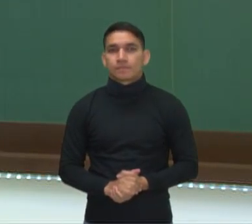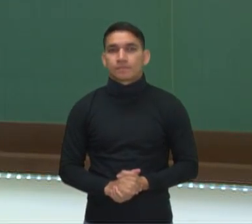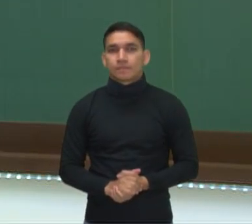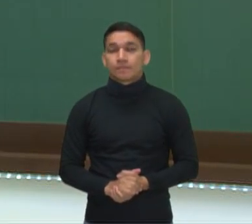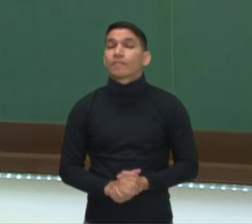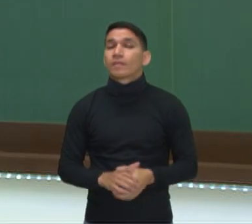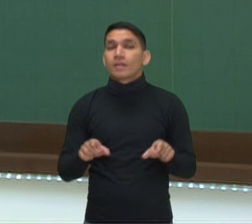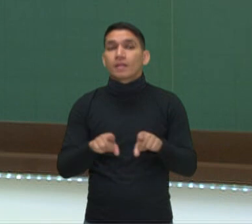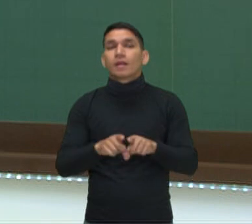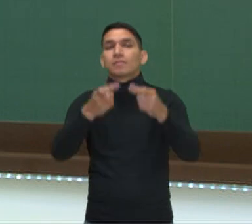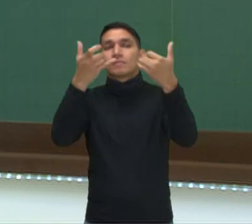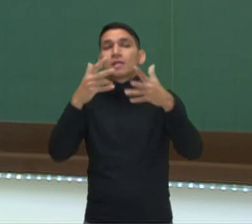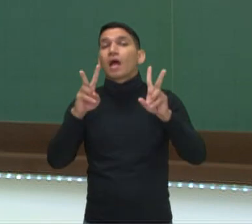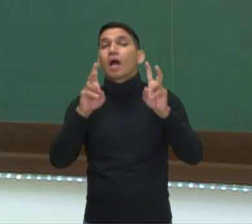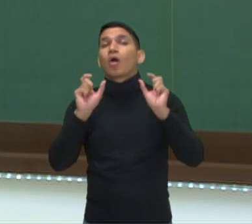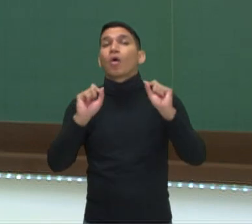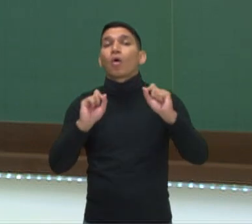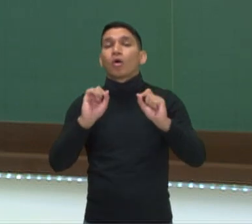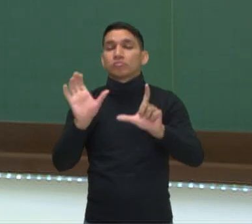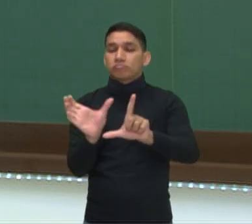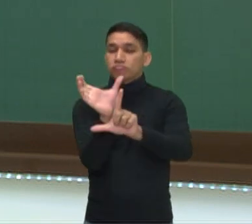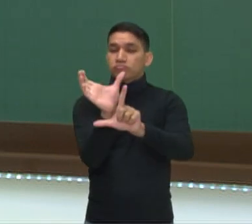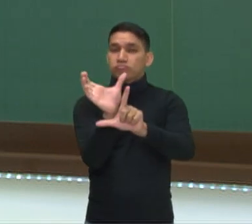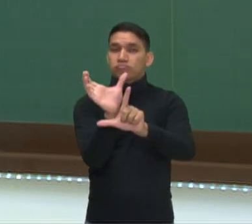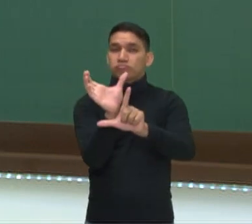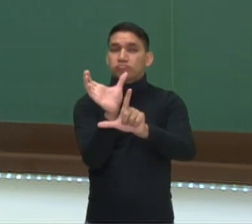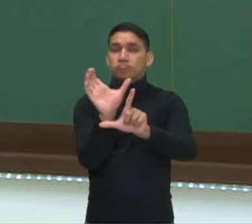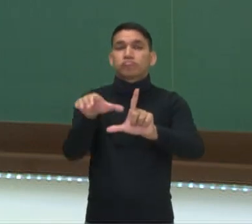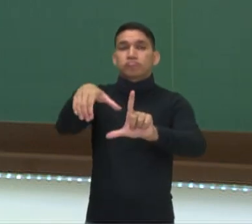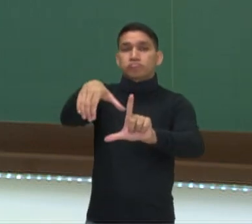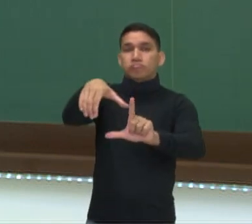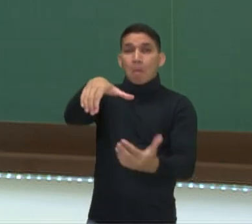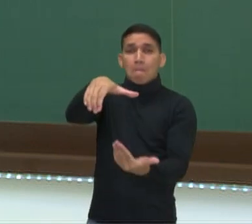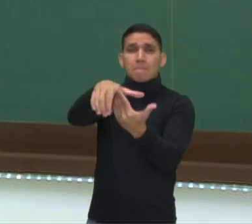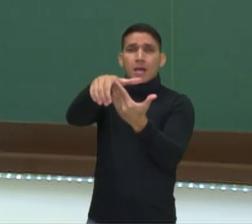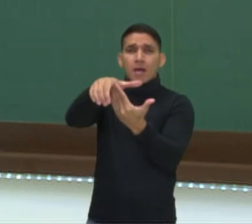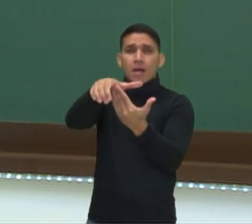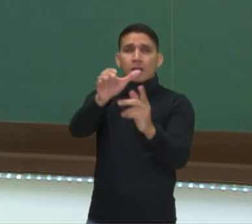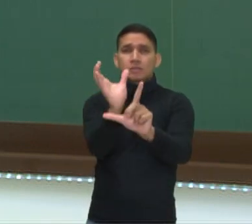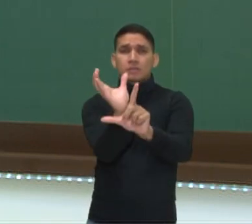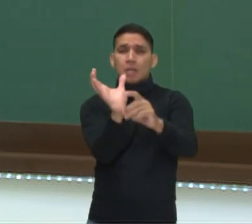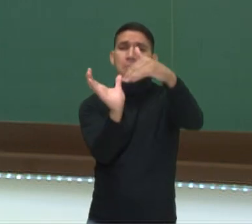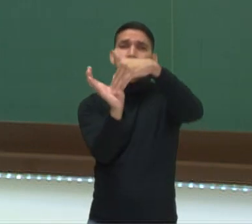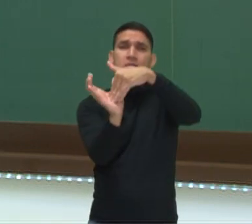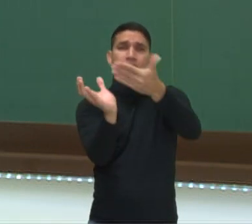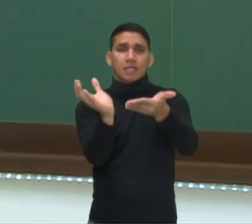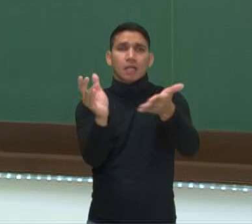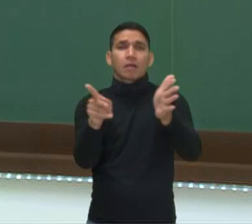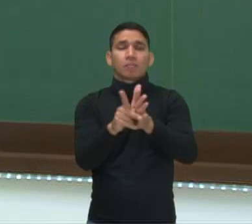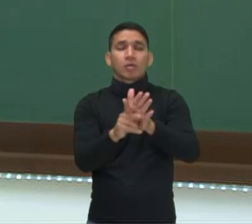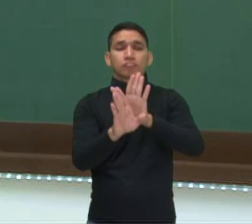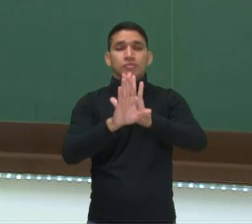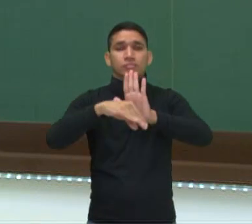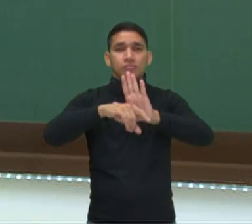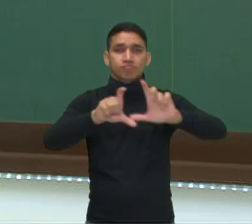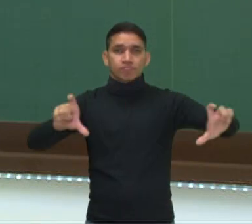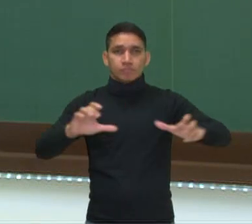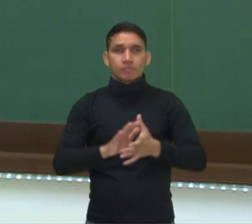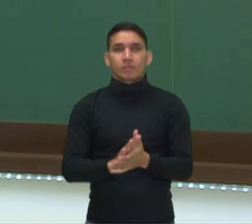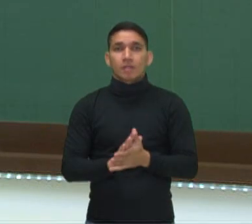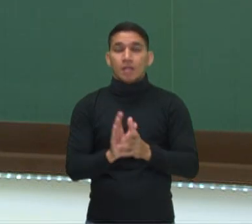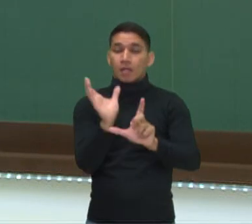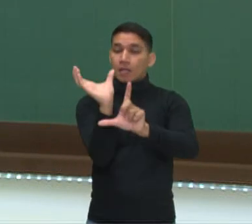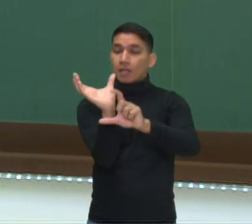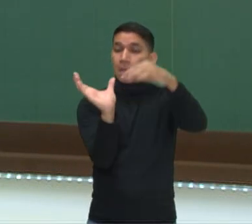Falamos bastante, pessoal, sobre o valor de máximo e de mínimo de uma parábola, né? De uma função quadrática. Valor de